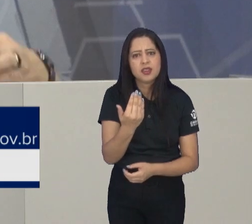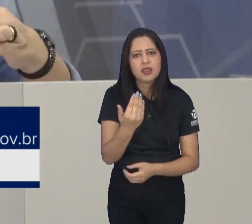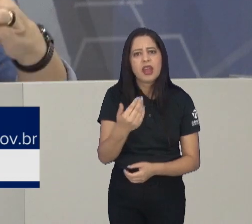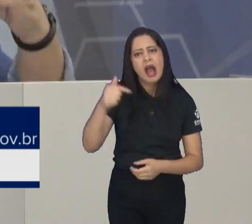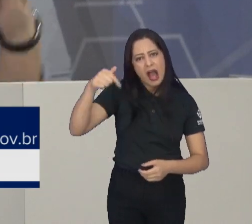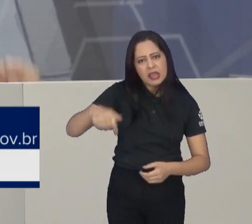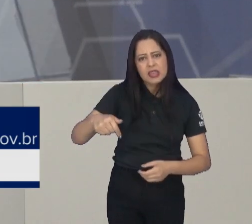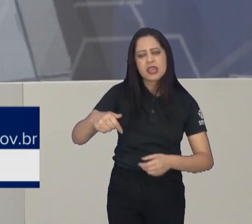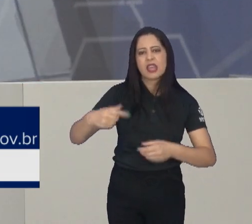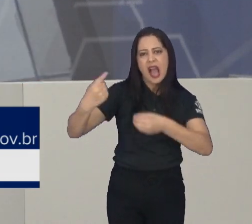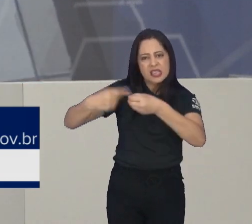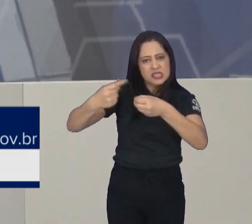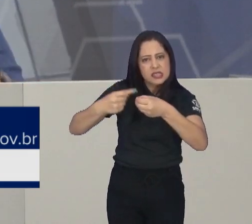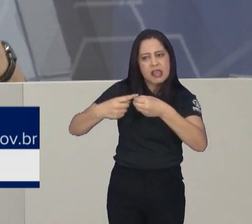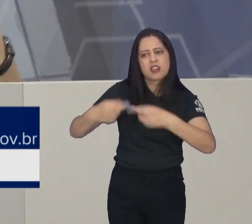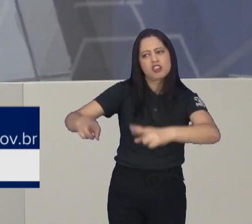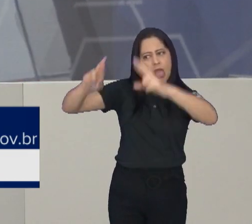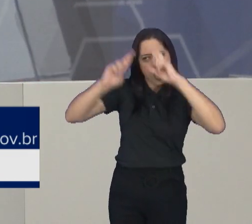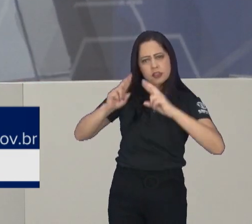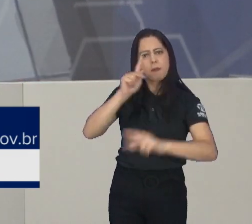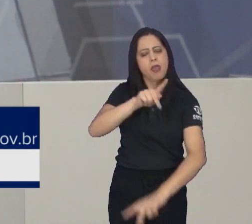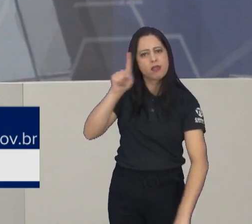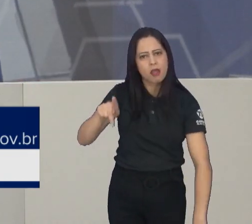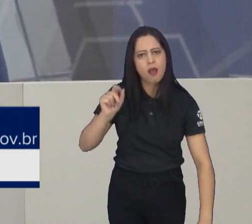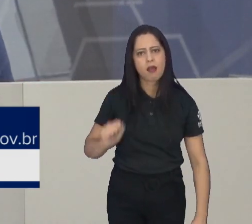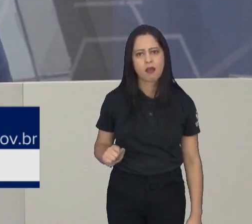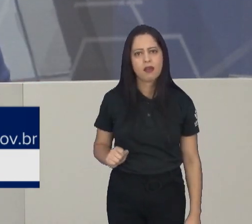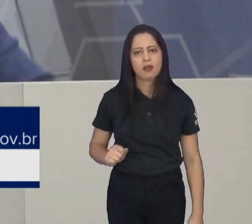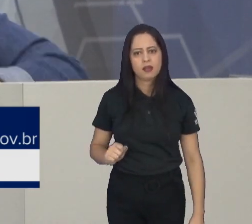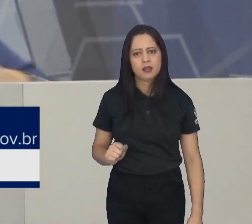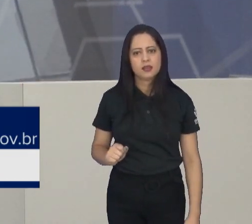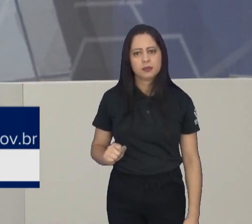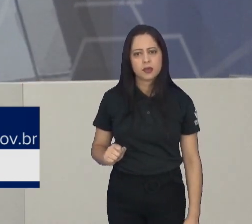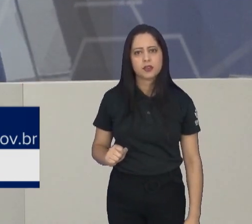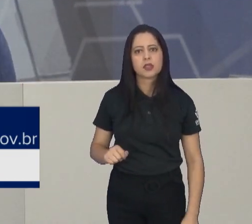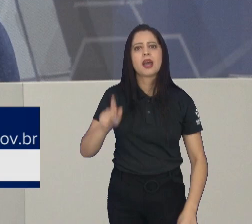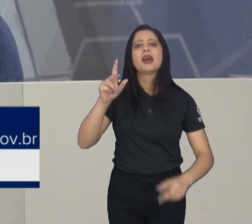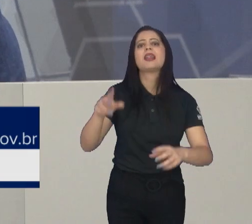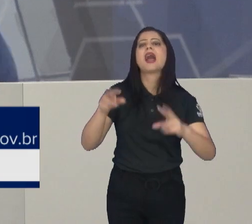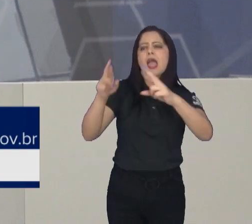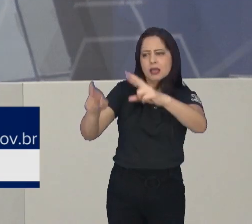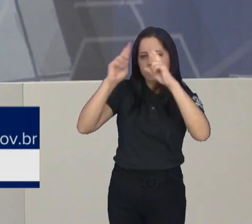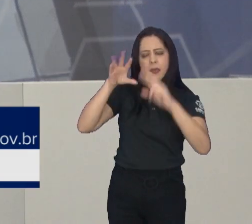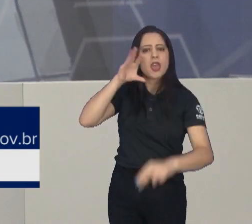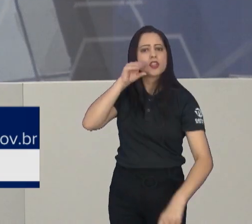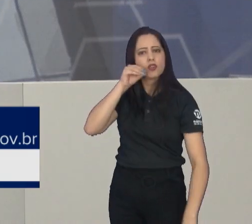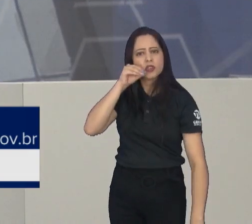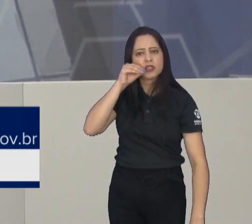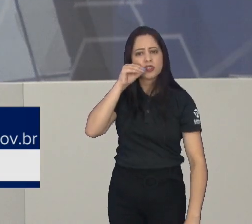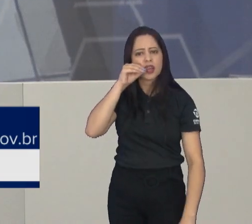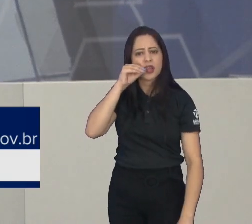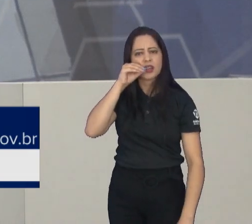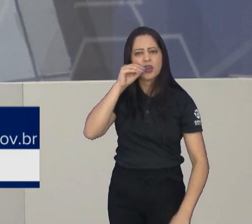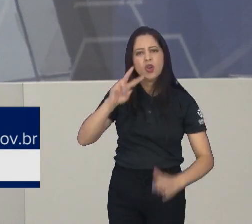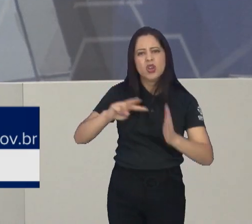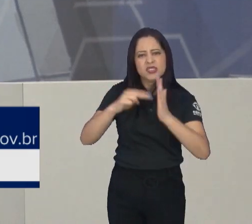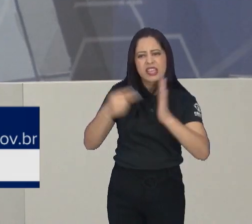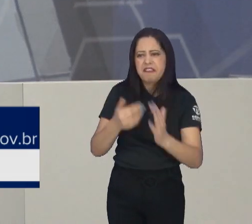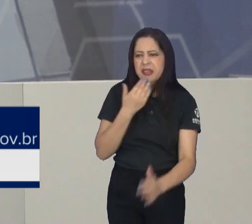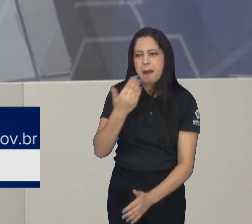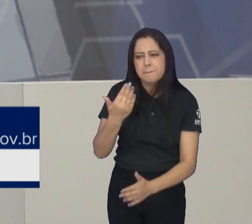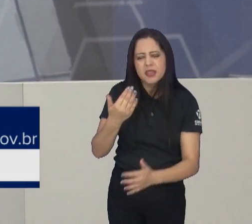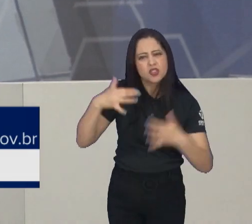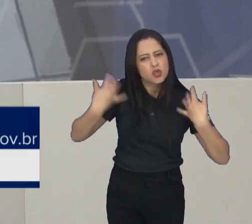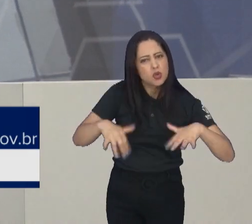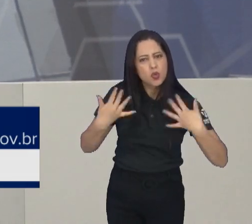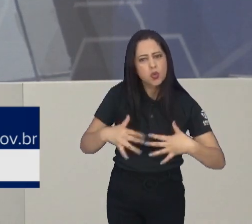um gestor que respeite os professores, respeite os servidores? Será que é pedir muito numa cidade da educação,